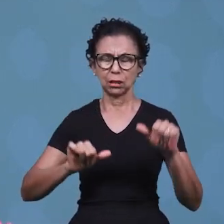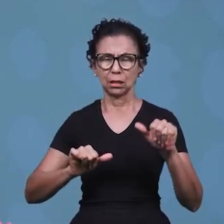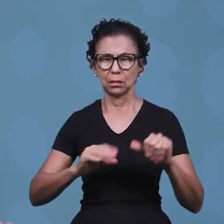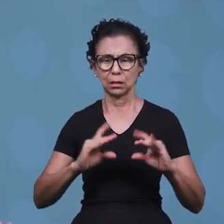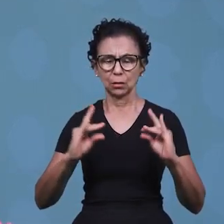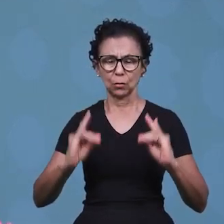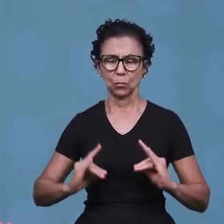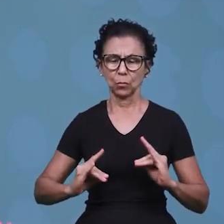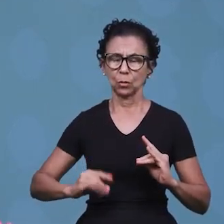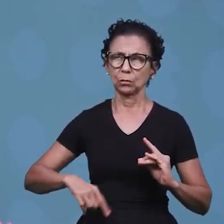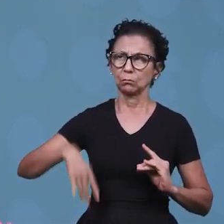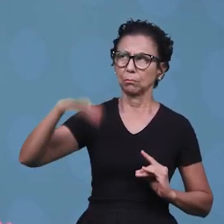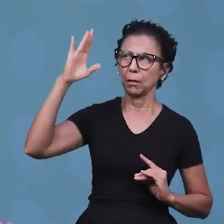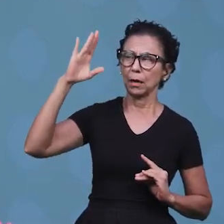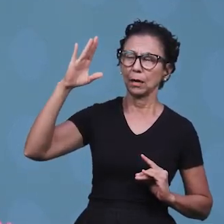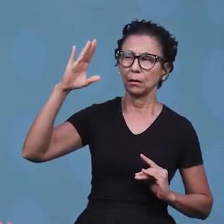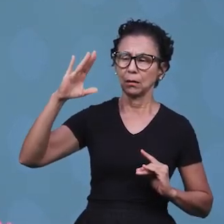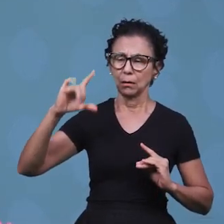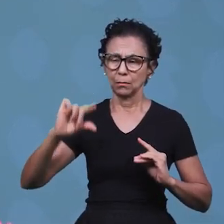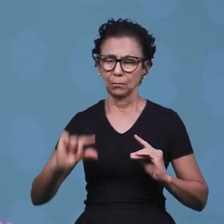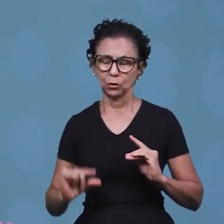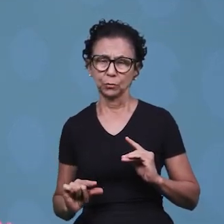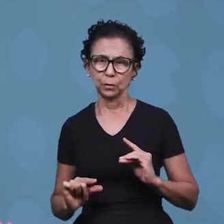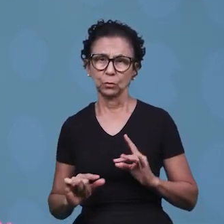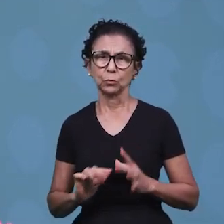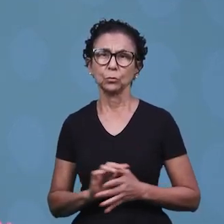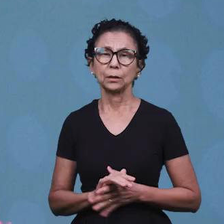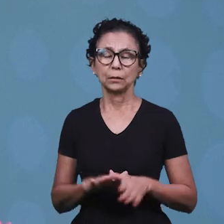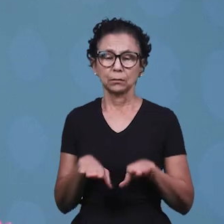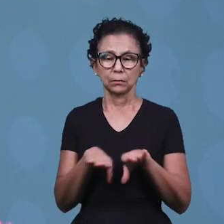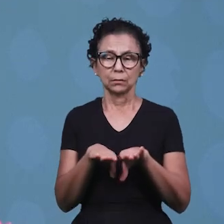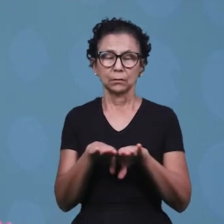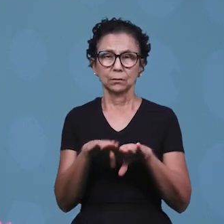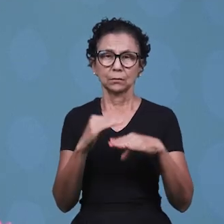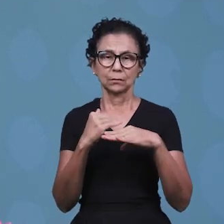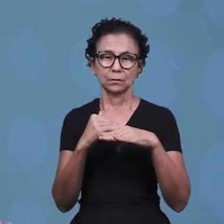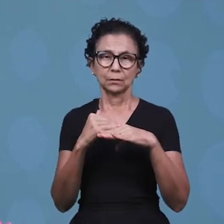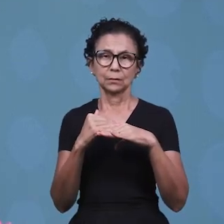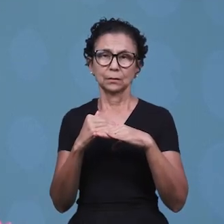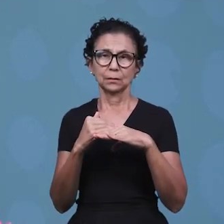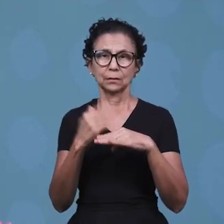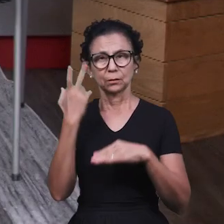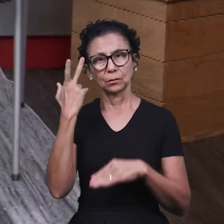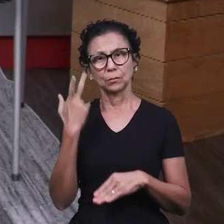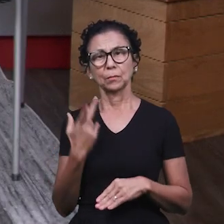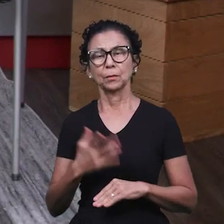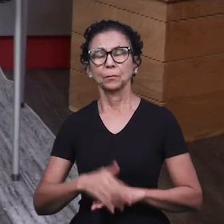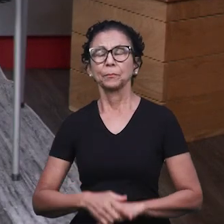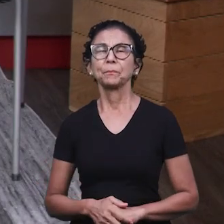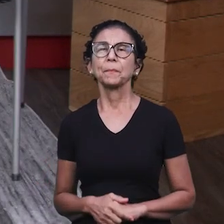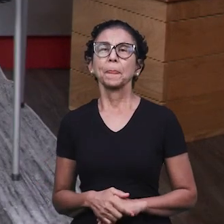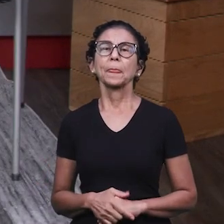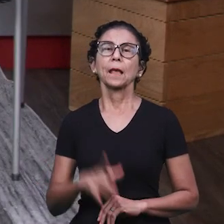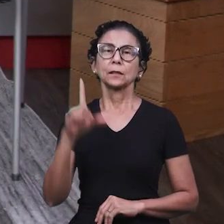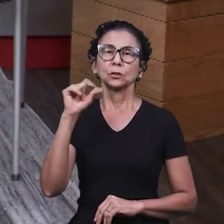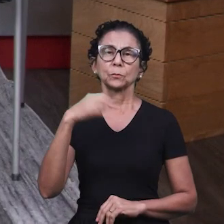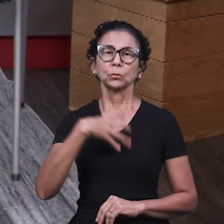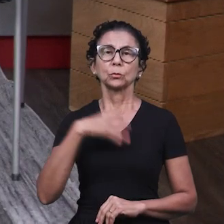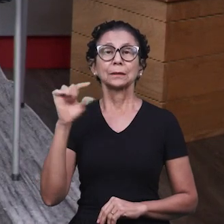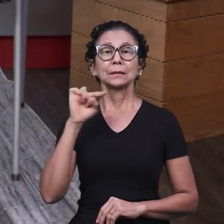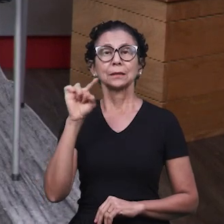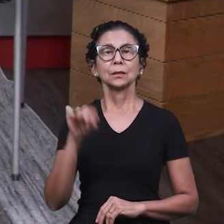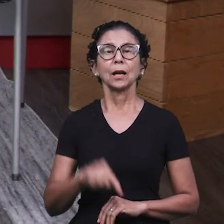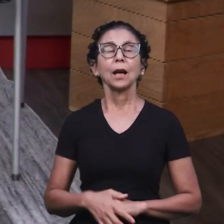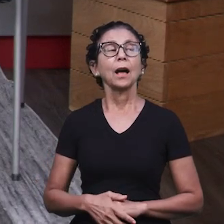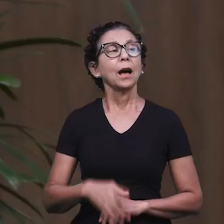outra hora está baixo demais. Quando eles estabilizam, os sintomas tendem a regredir. Engraçado, eu achava que era pela baixa